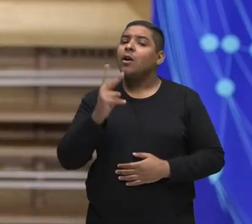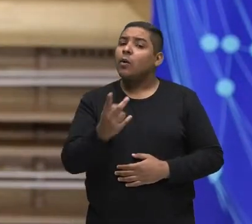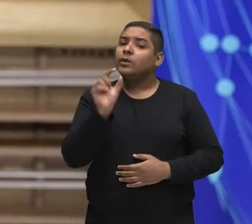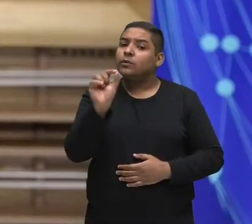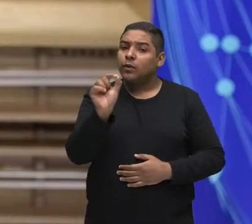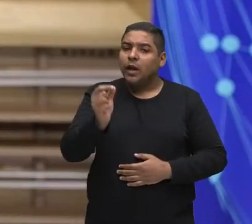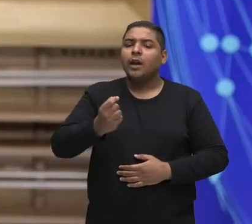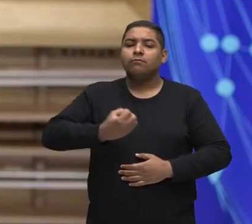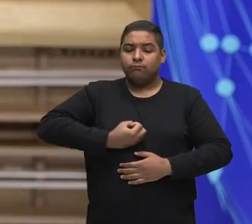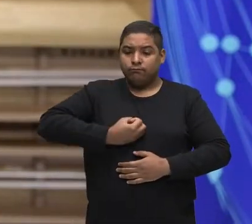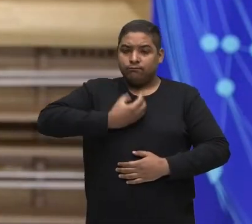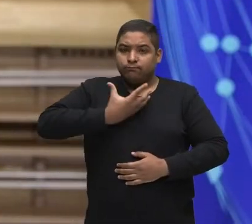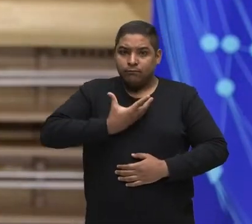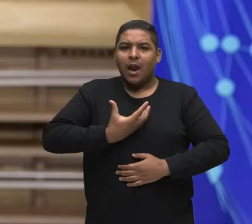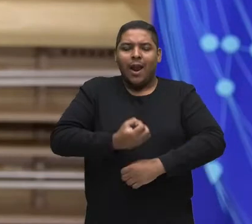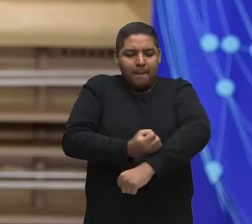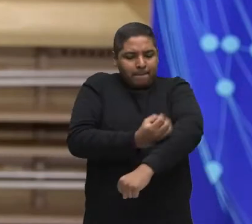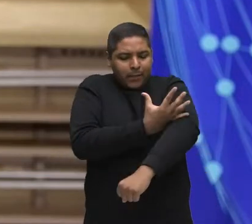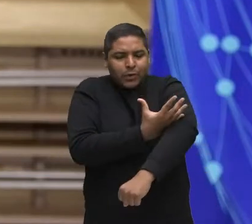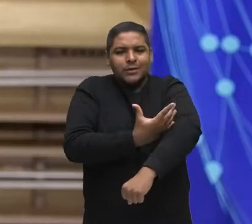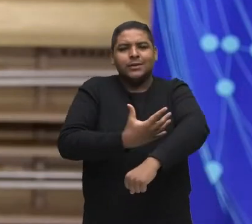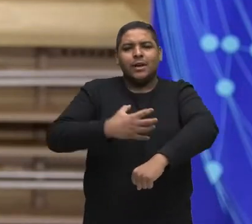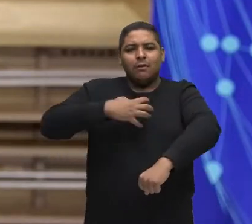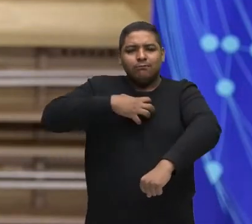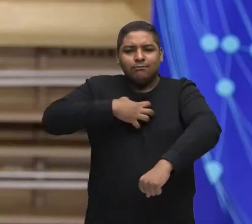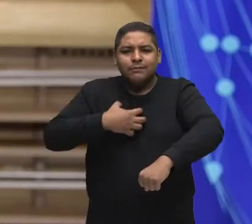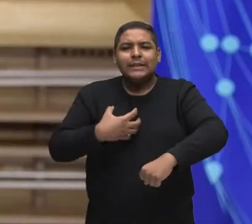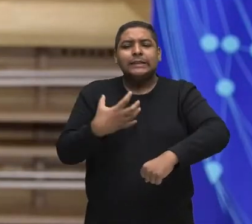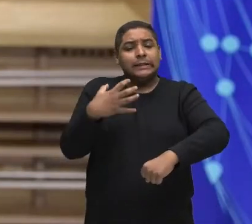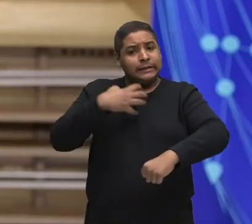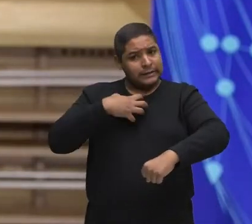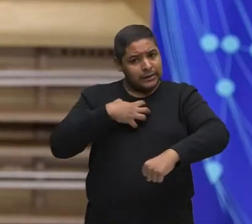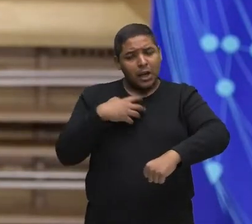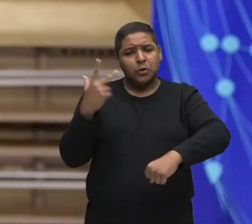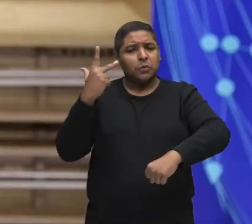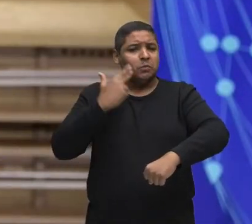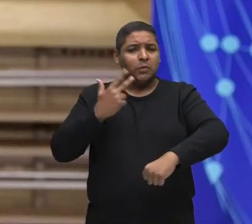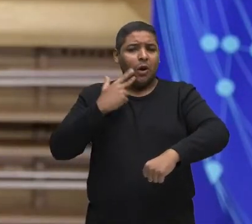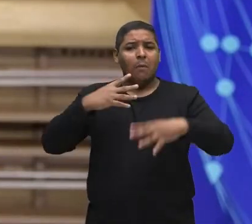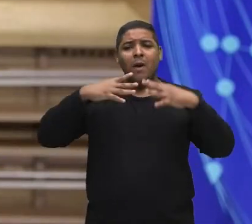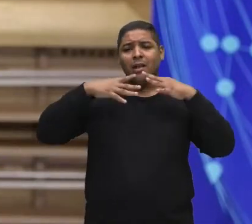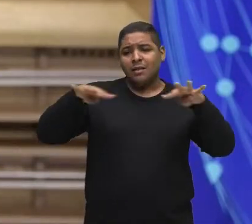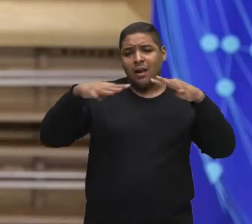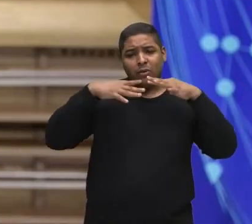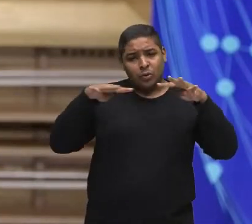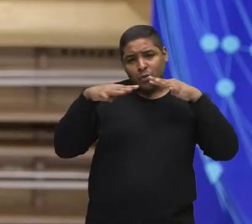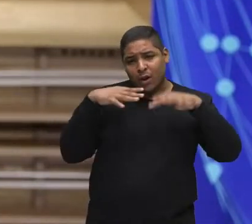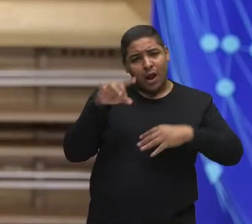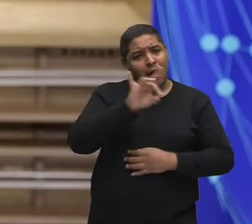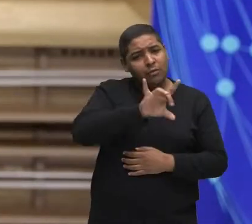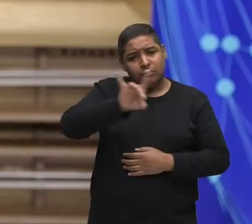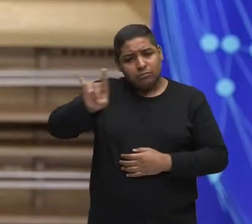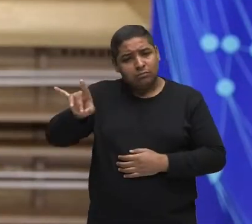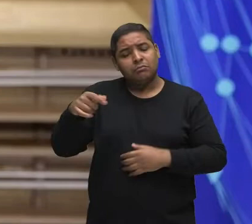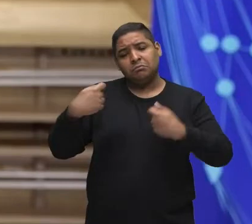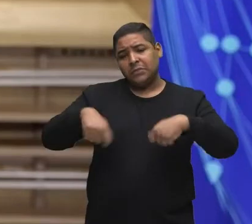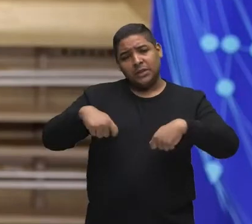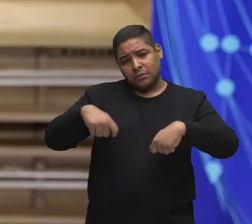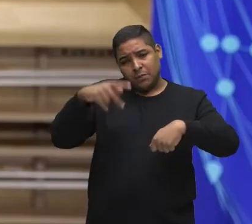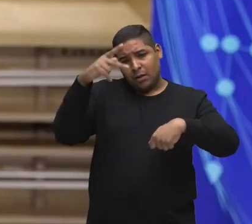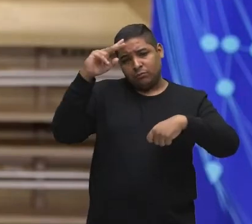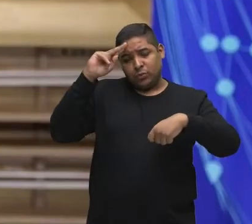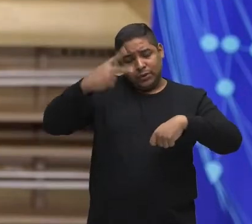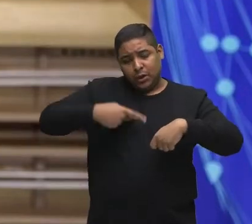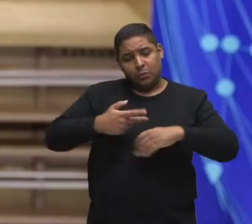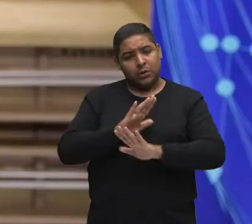as suas emoções. A gente sente determinadas coisas porque isso é a manifestação de uma necessidade nossa. E